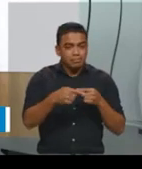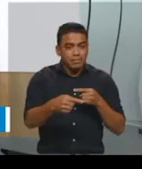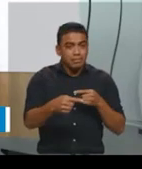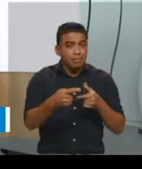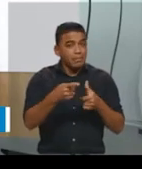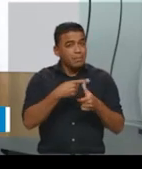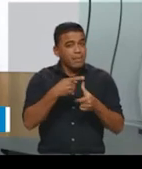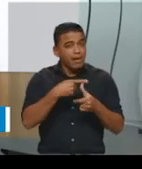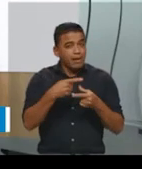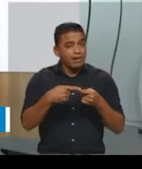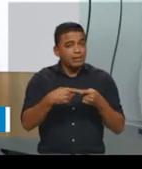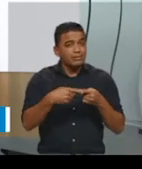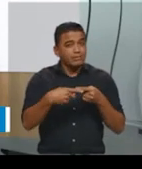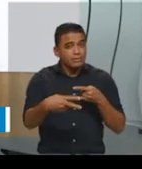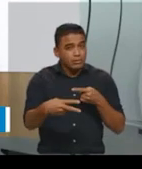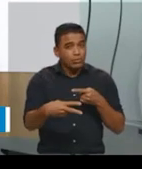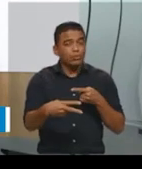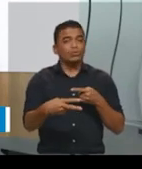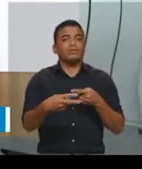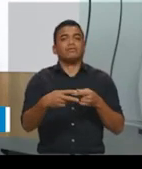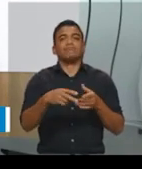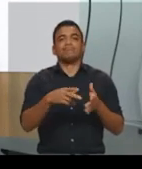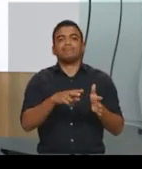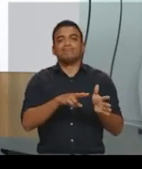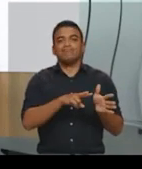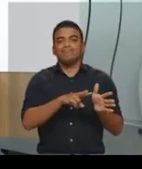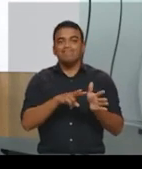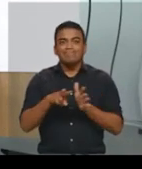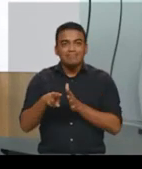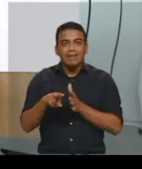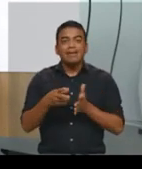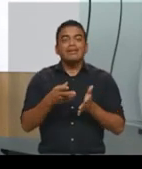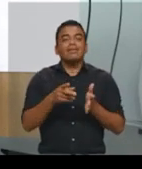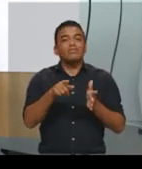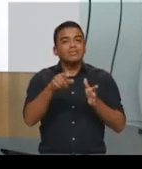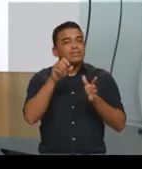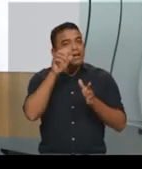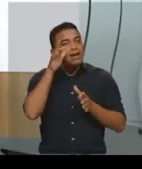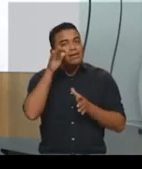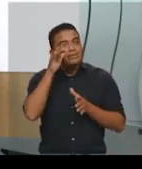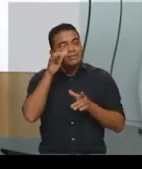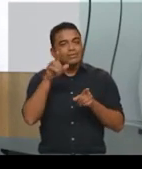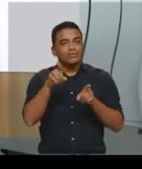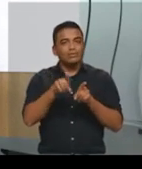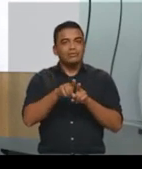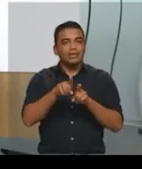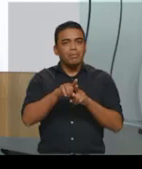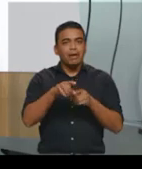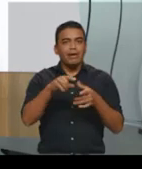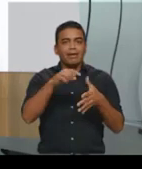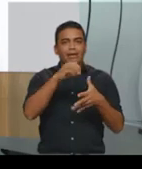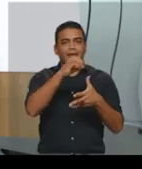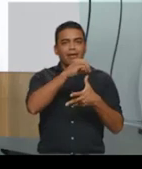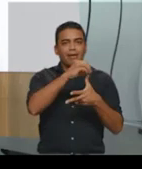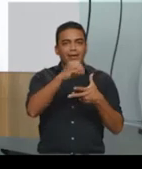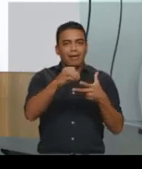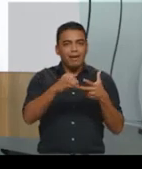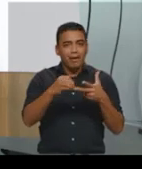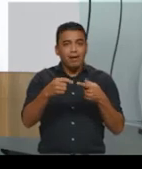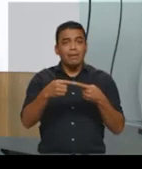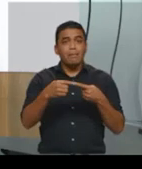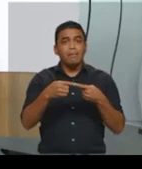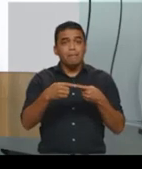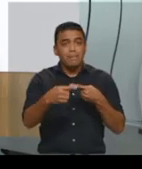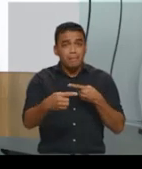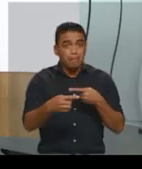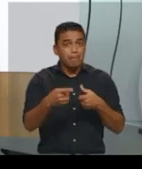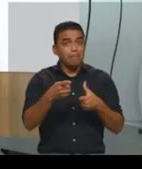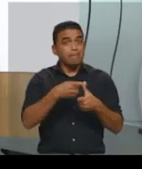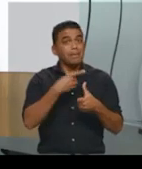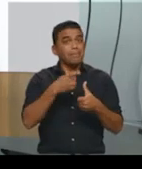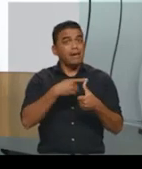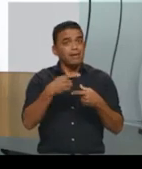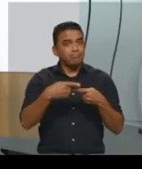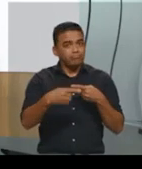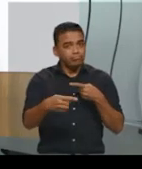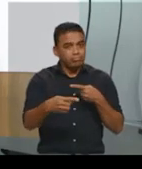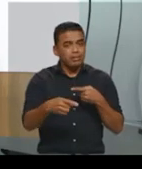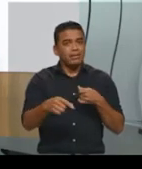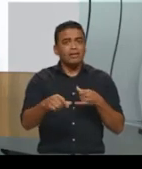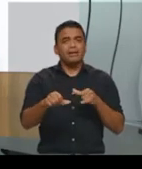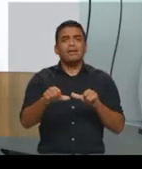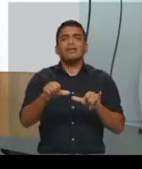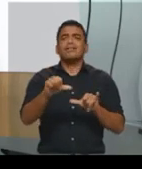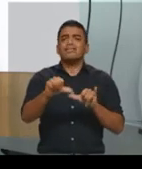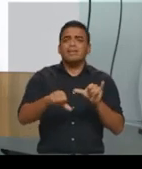segunda semana do PET volume 2, assistam também a aula do Enem da primeira semana, que discutimos sobre as